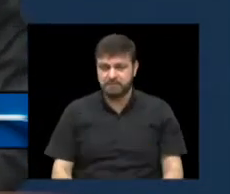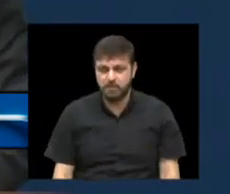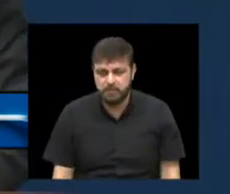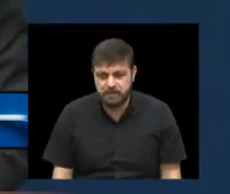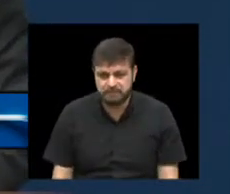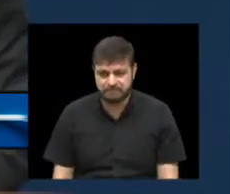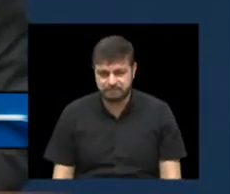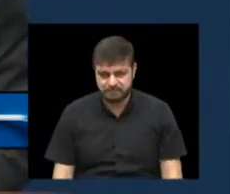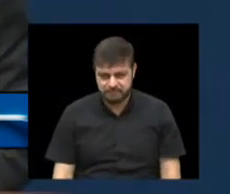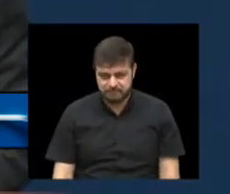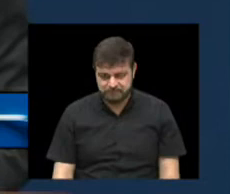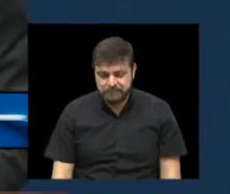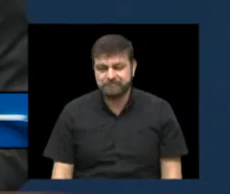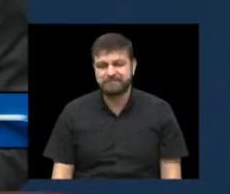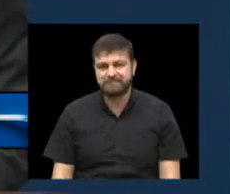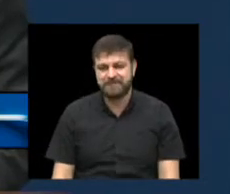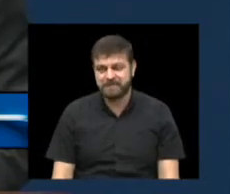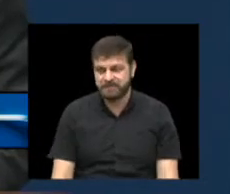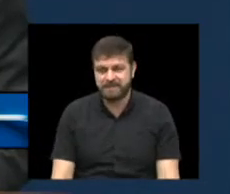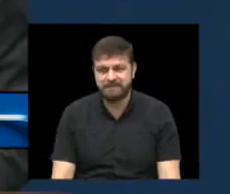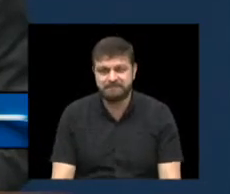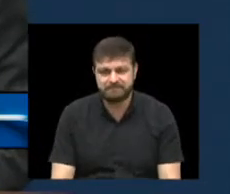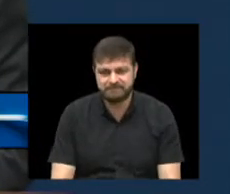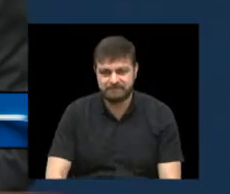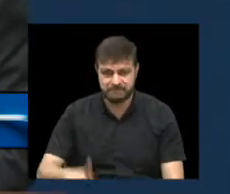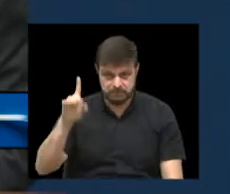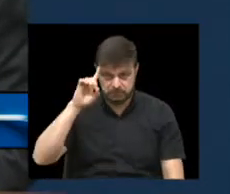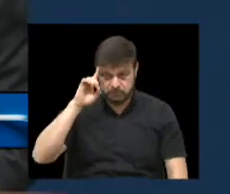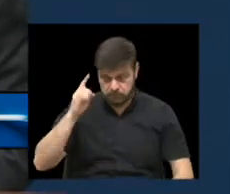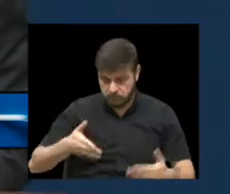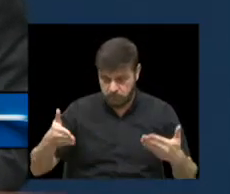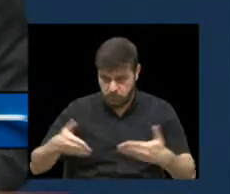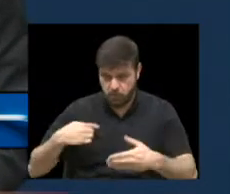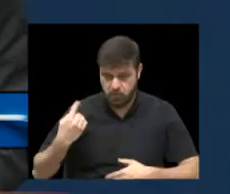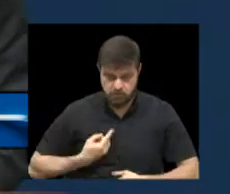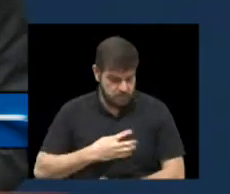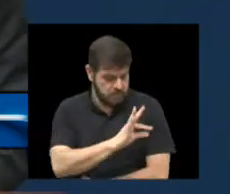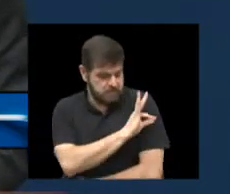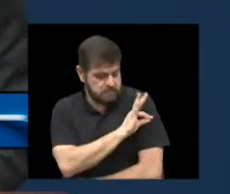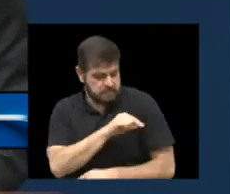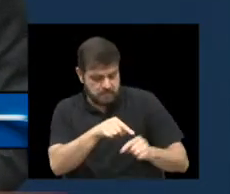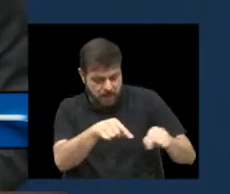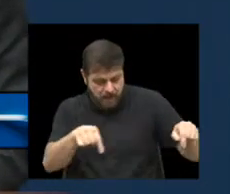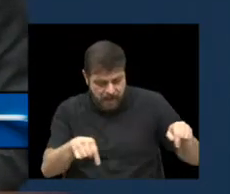pelo prefeito, e que na data de hoje, iniciamos nessa manhã no Salão Vermelho,